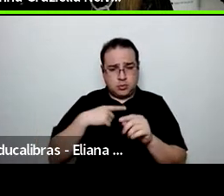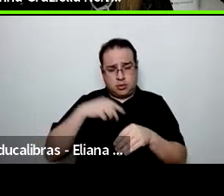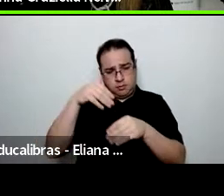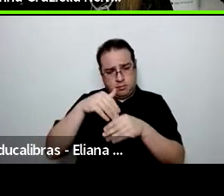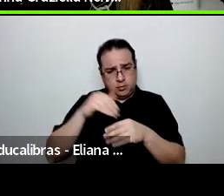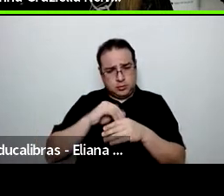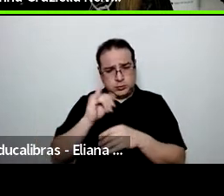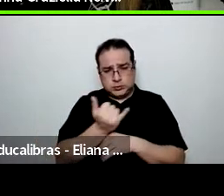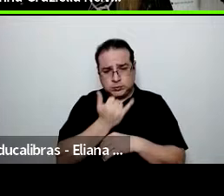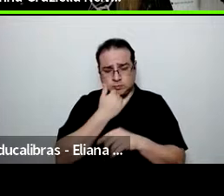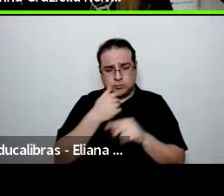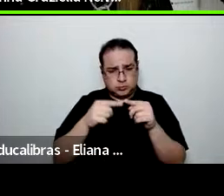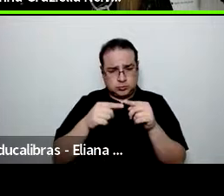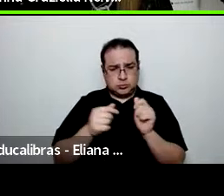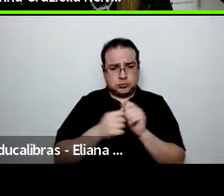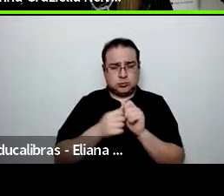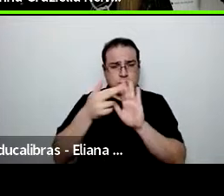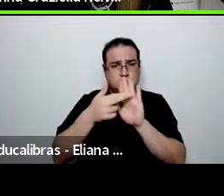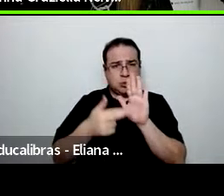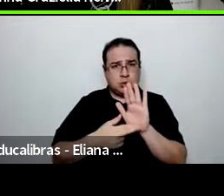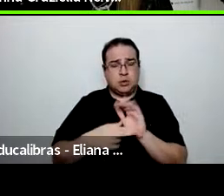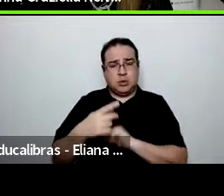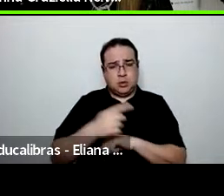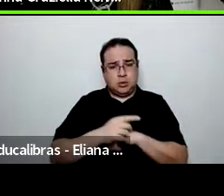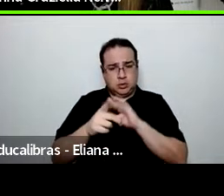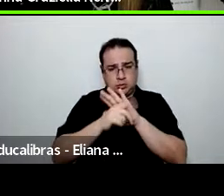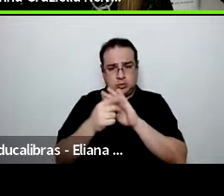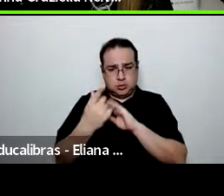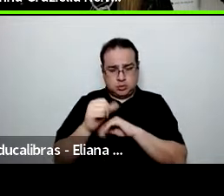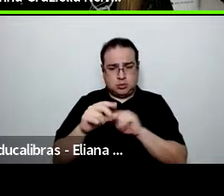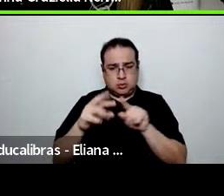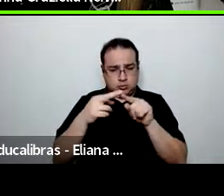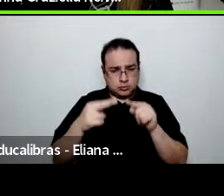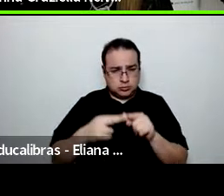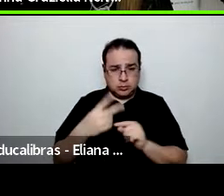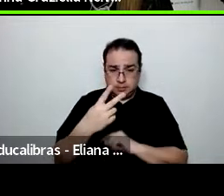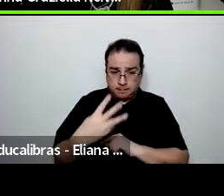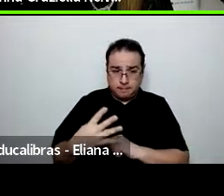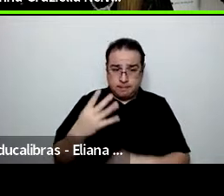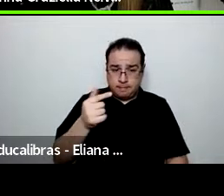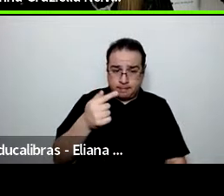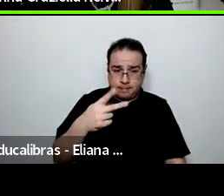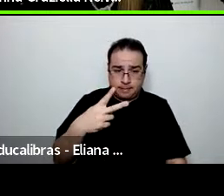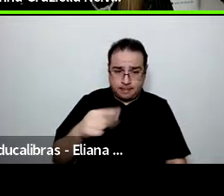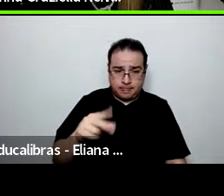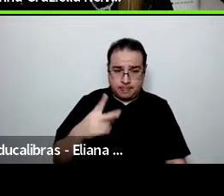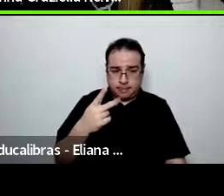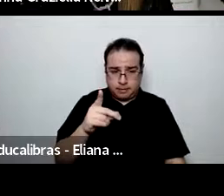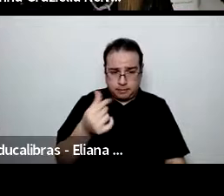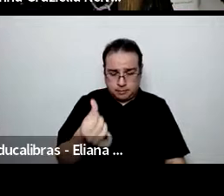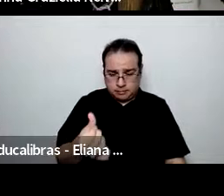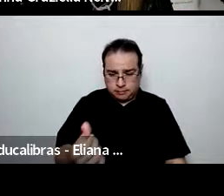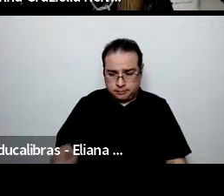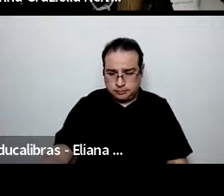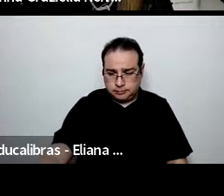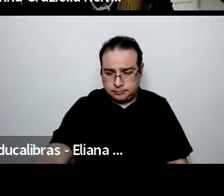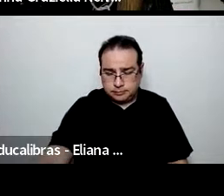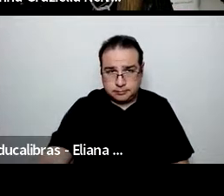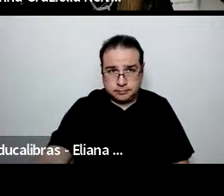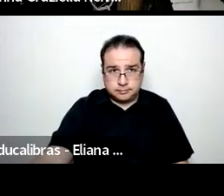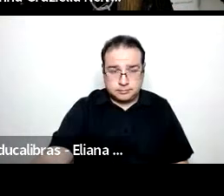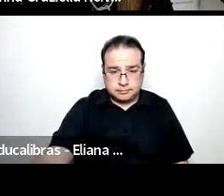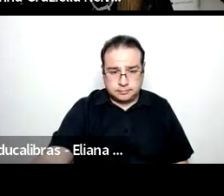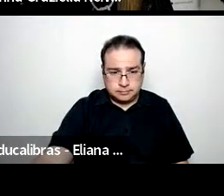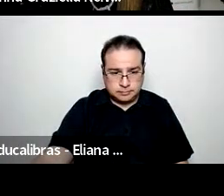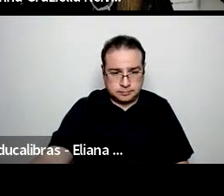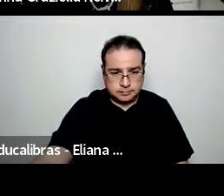e consistência da regra do artigo 19 dessa opção 23478 2016 ligação